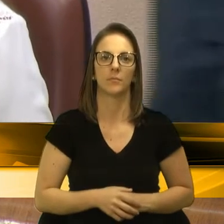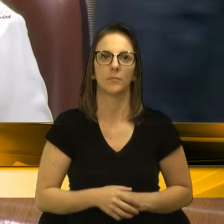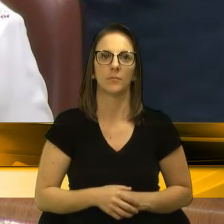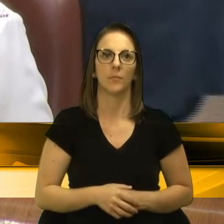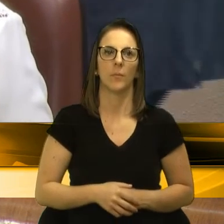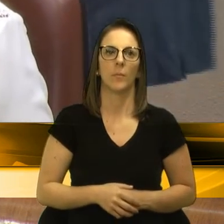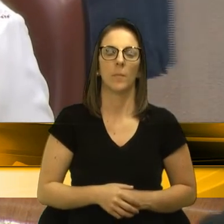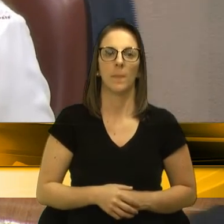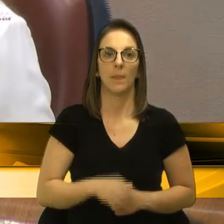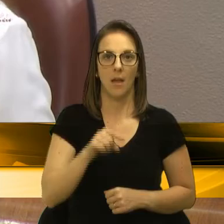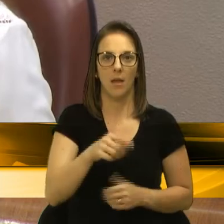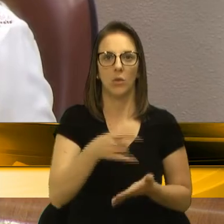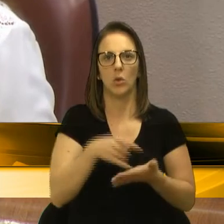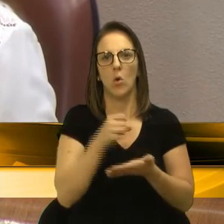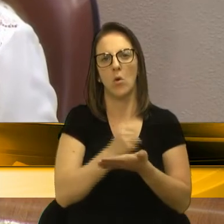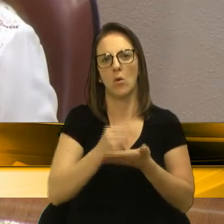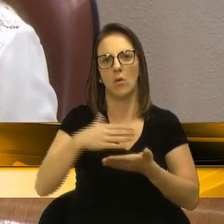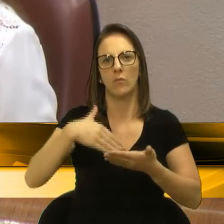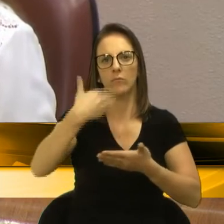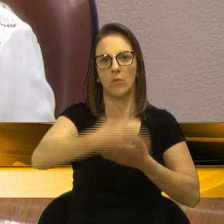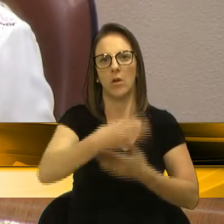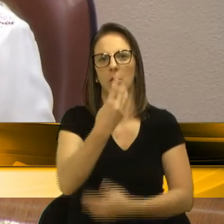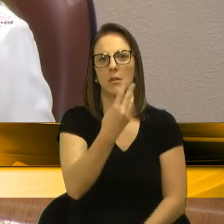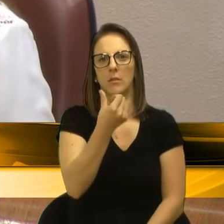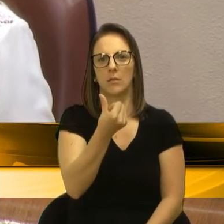Referente ao documento externo, número